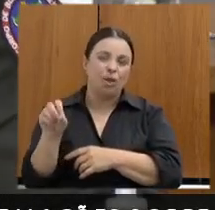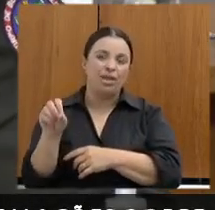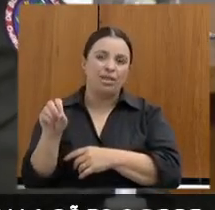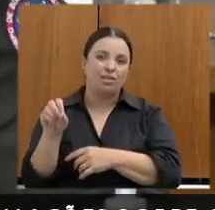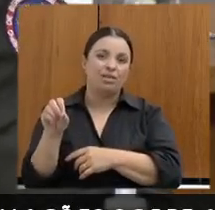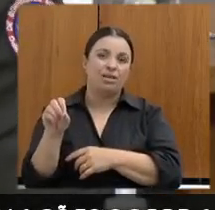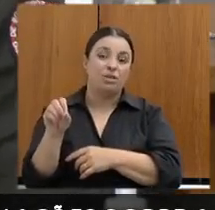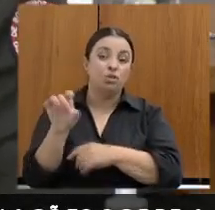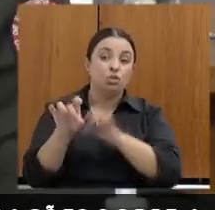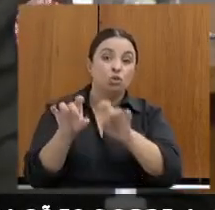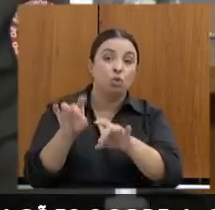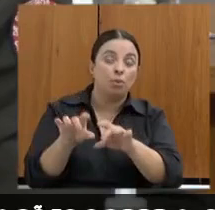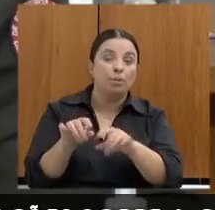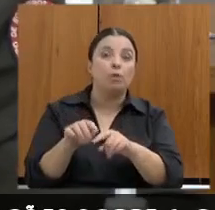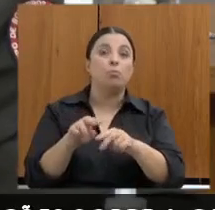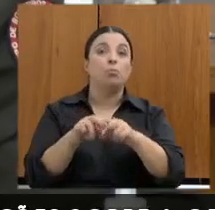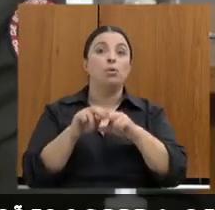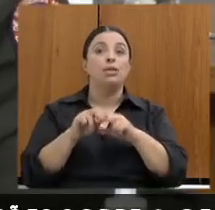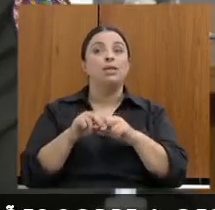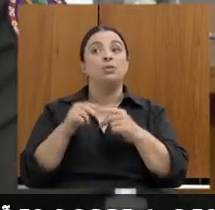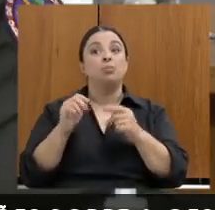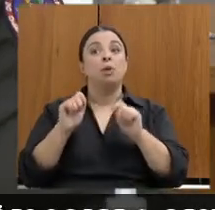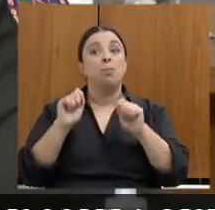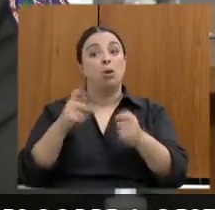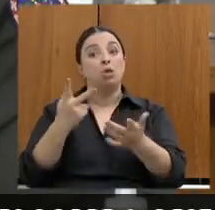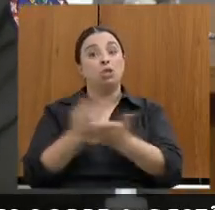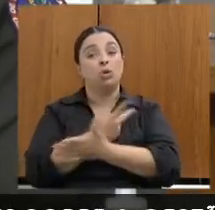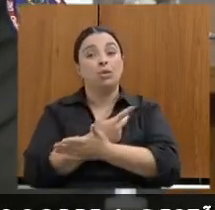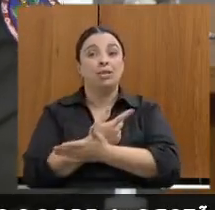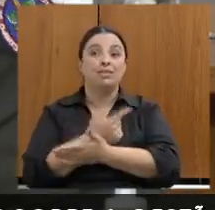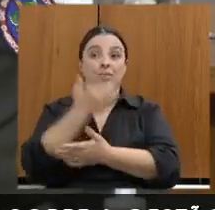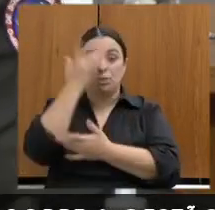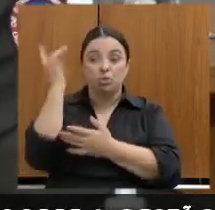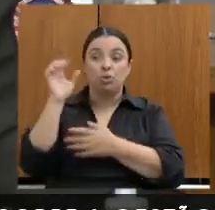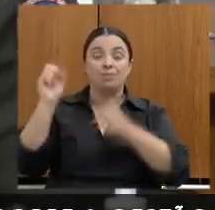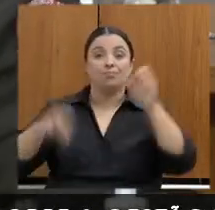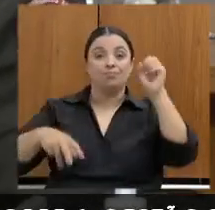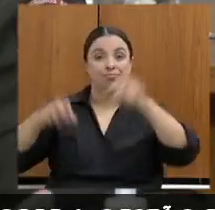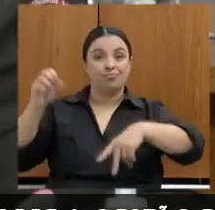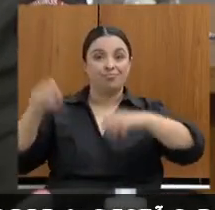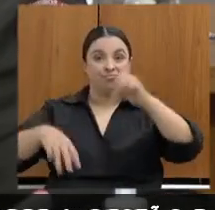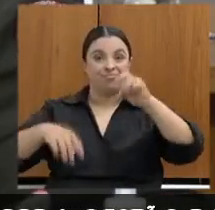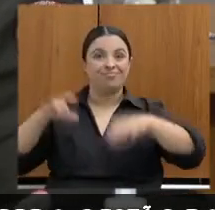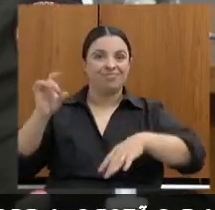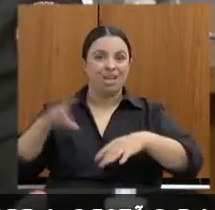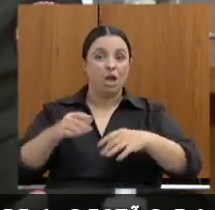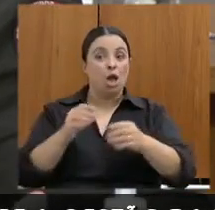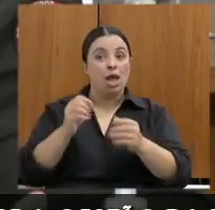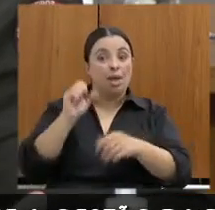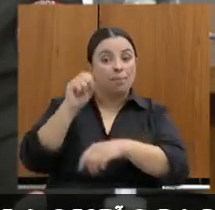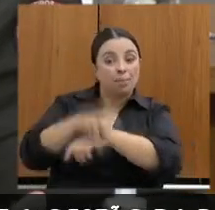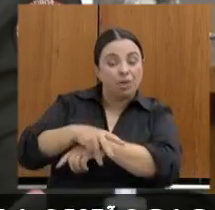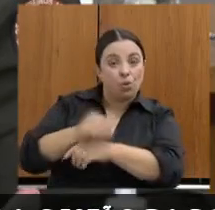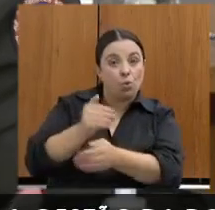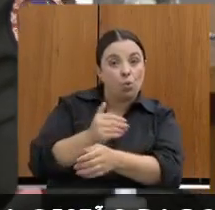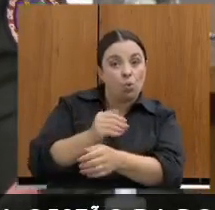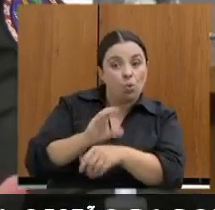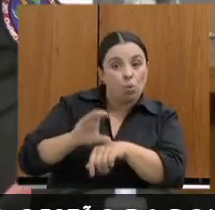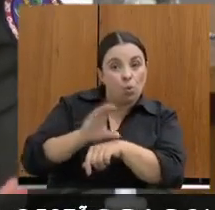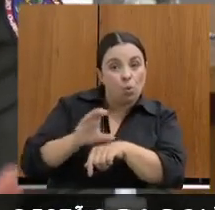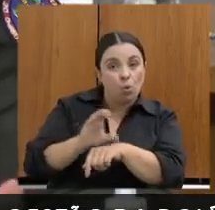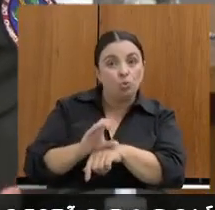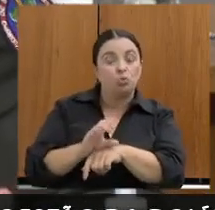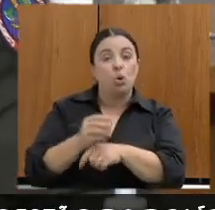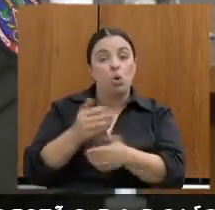razão da evasão no mesmo período é uma entrada regular que nós não tínhamos antes de e